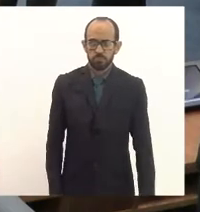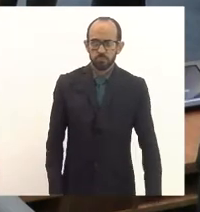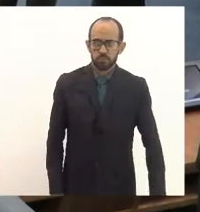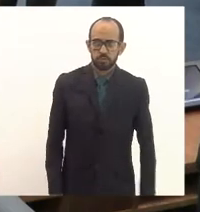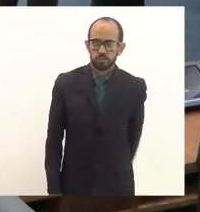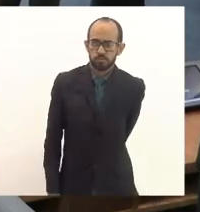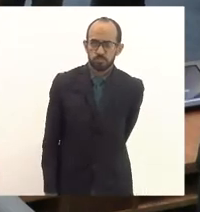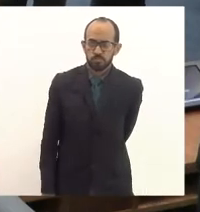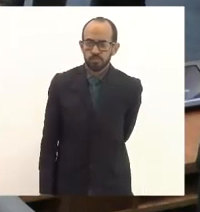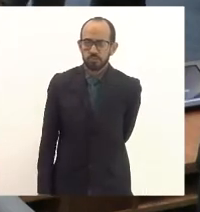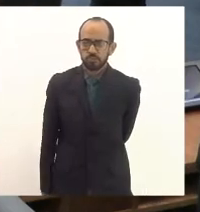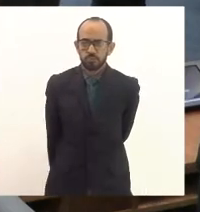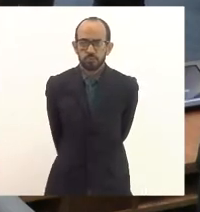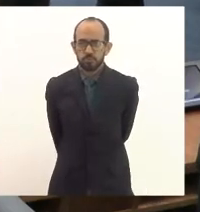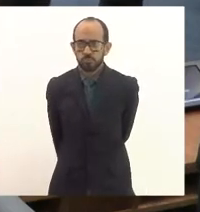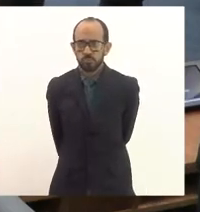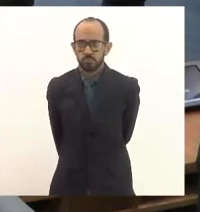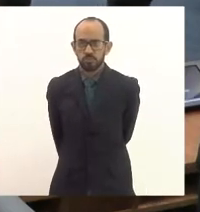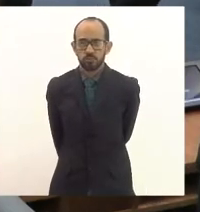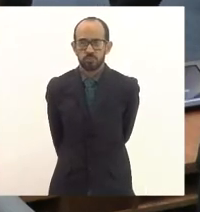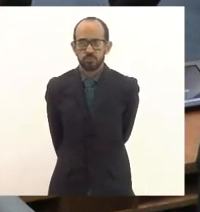confusa.